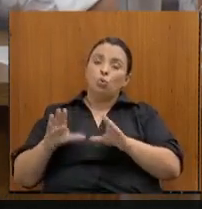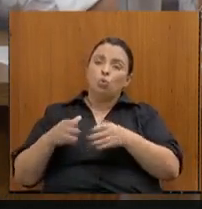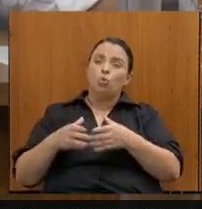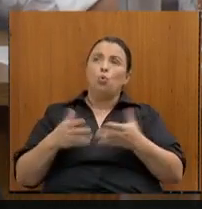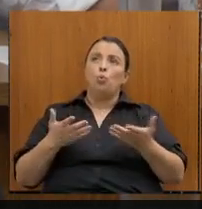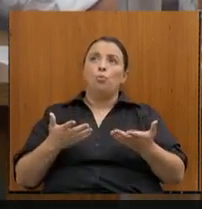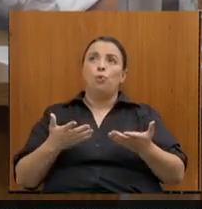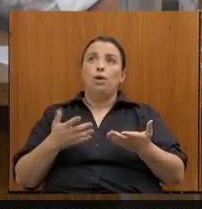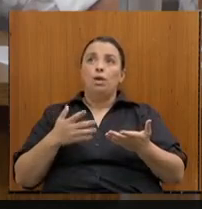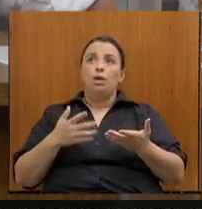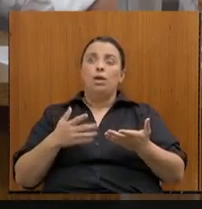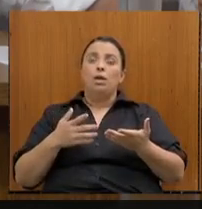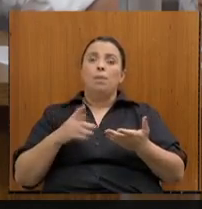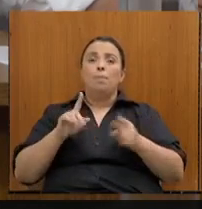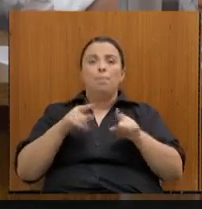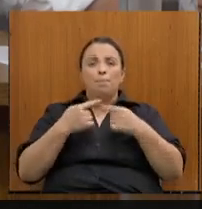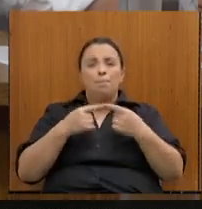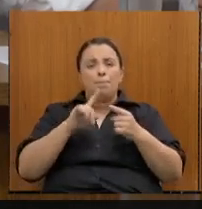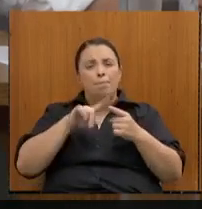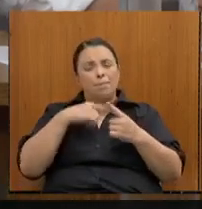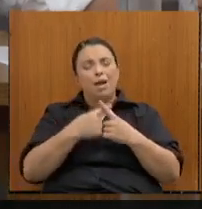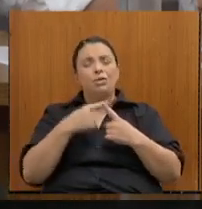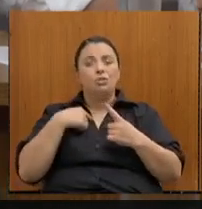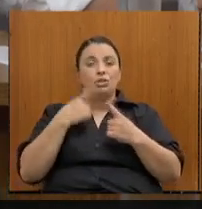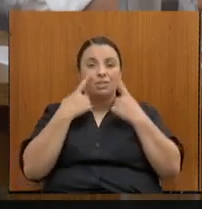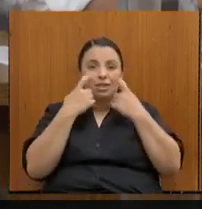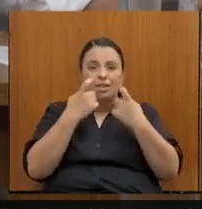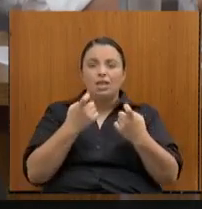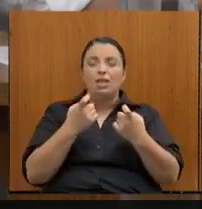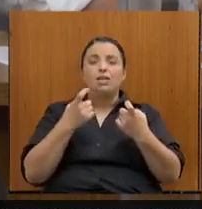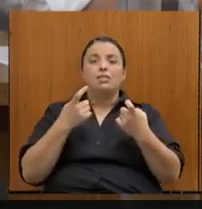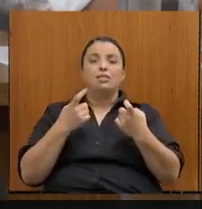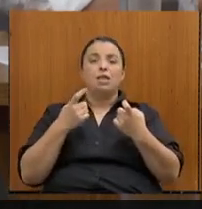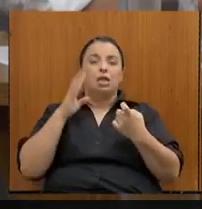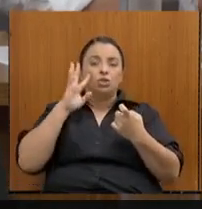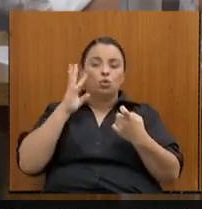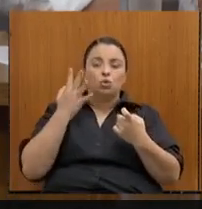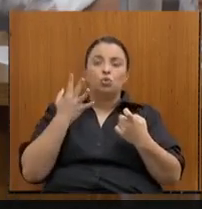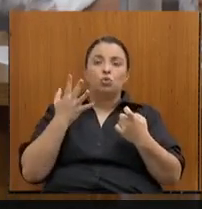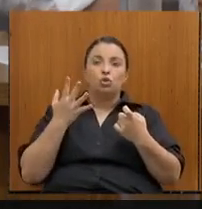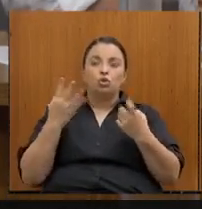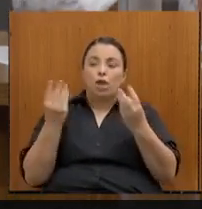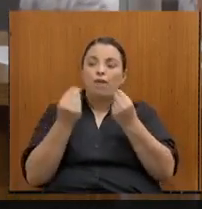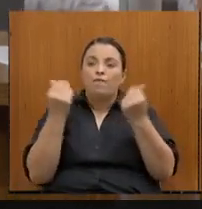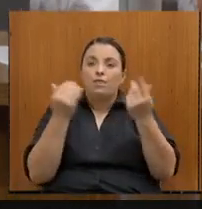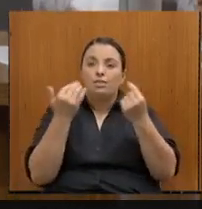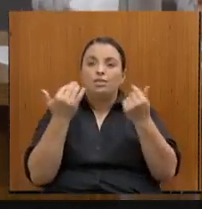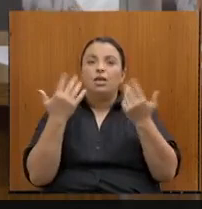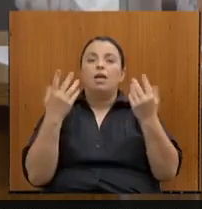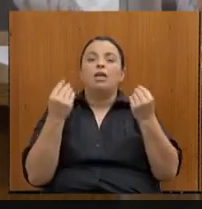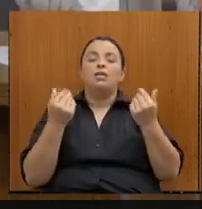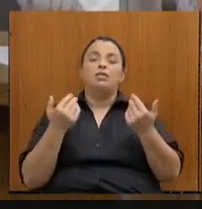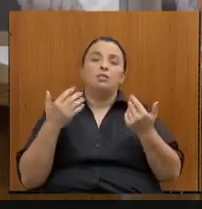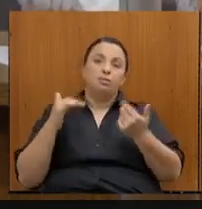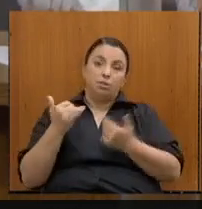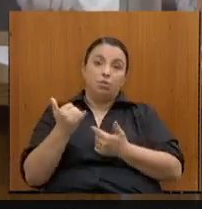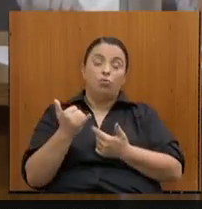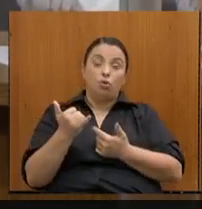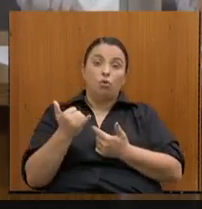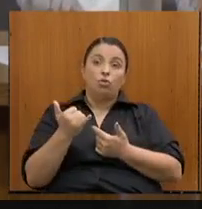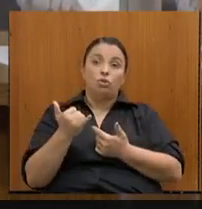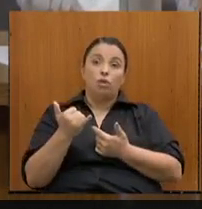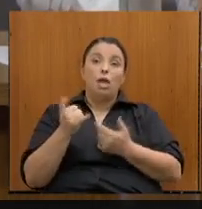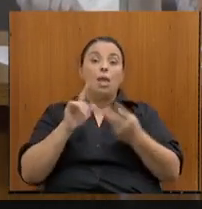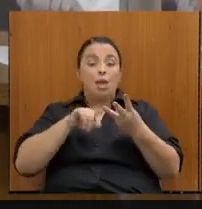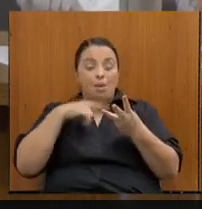por investir em soluções de eficiência energética e também é opção de buscando a sustentabilidade a